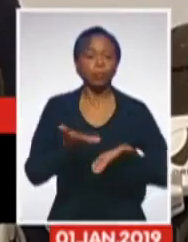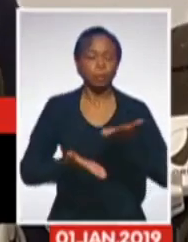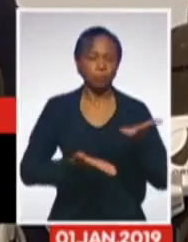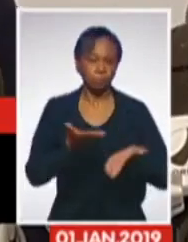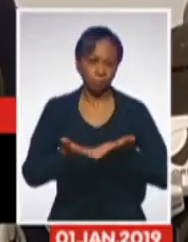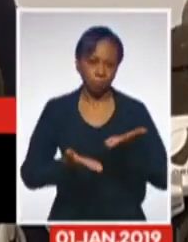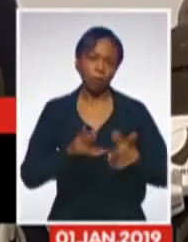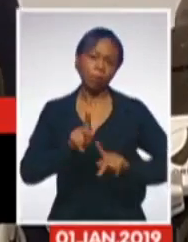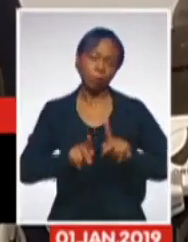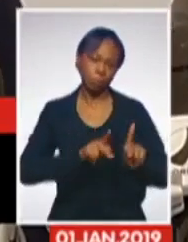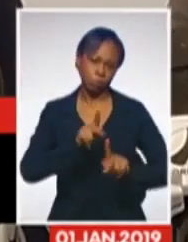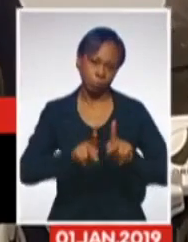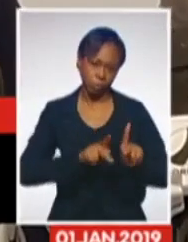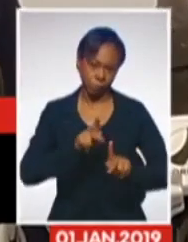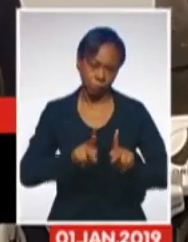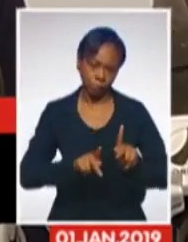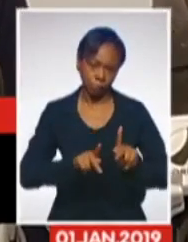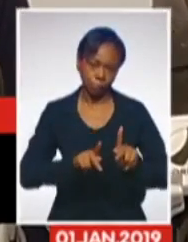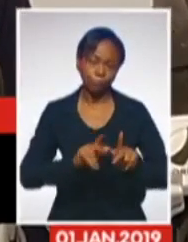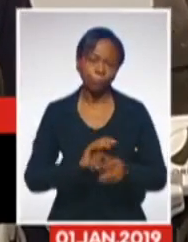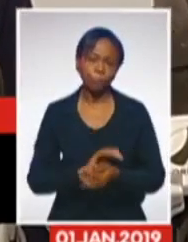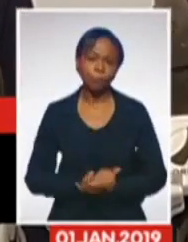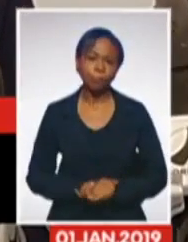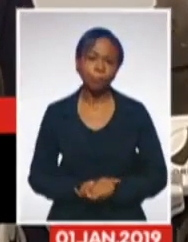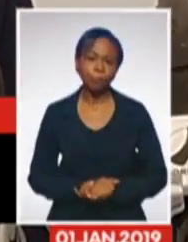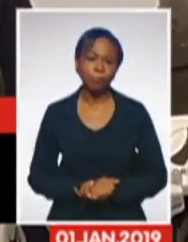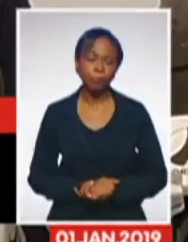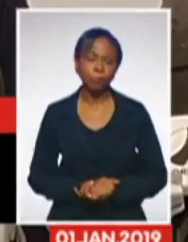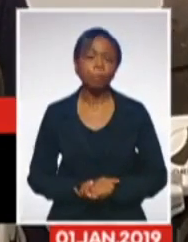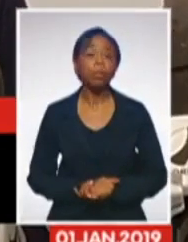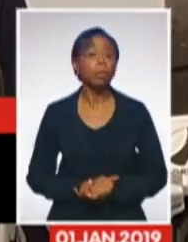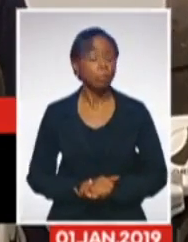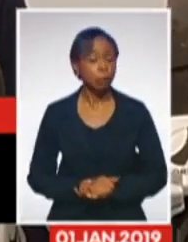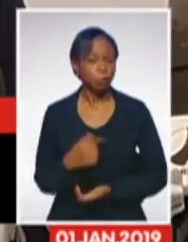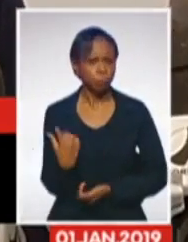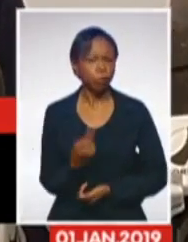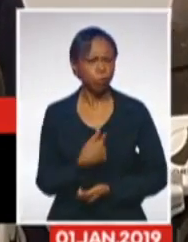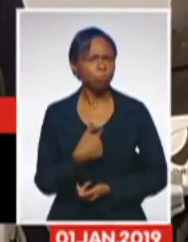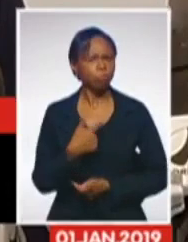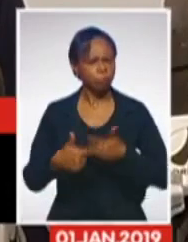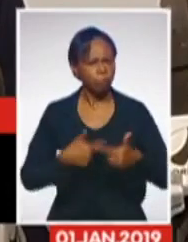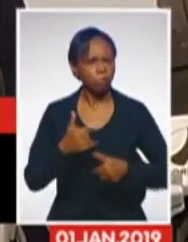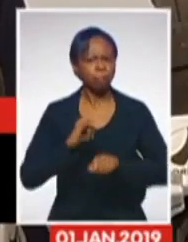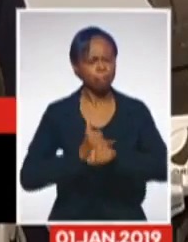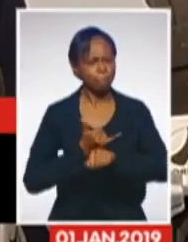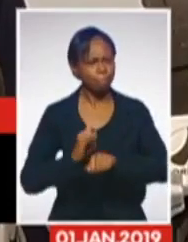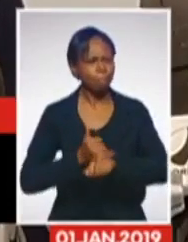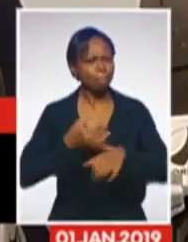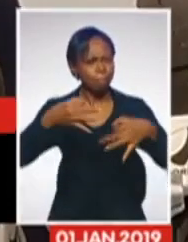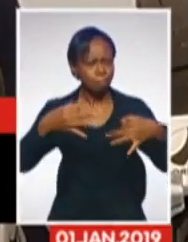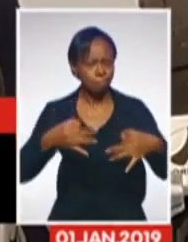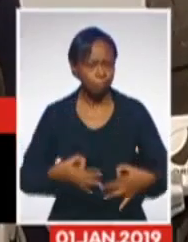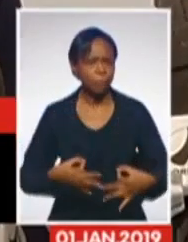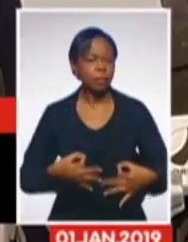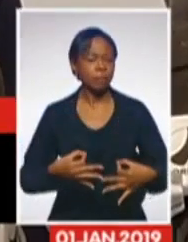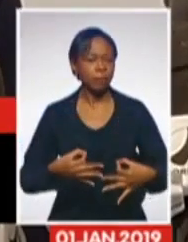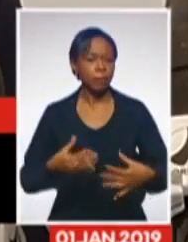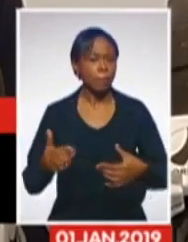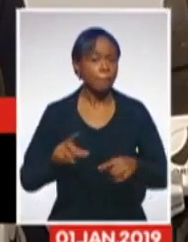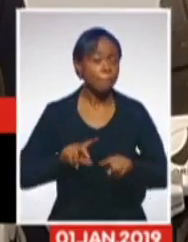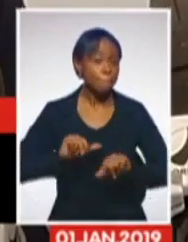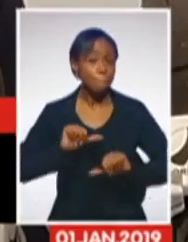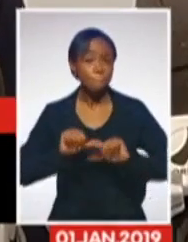população. Vamos tomar as medidas necessárias para recuperar Minas. Todos nós,